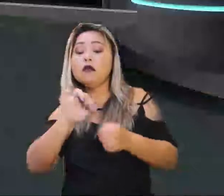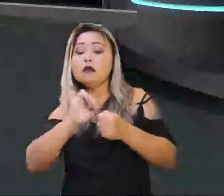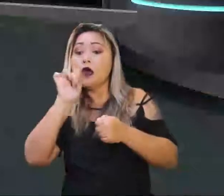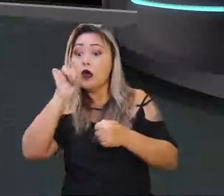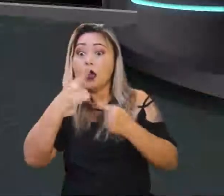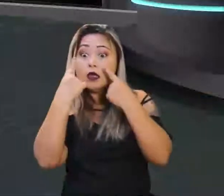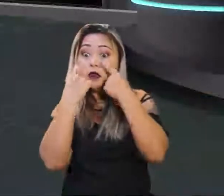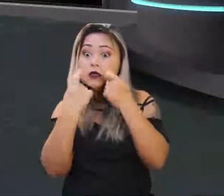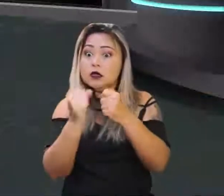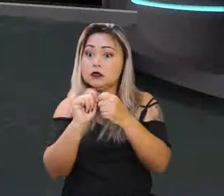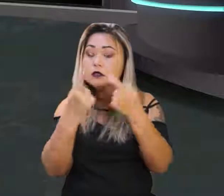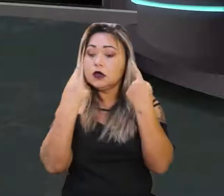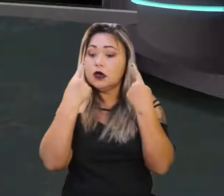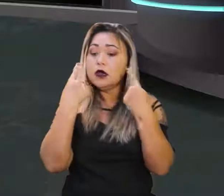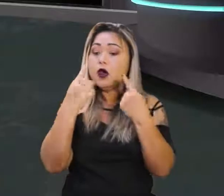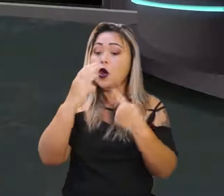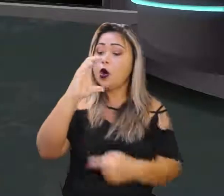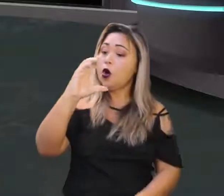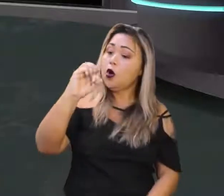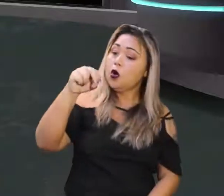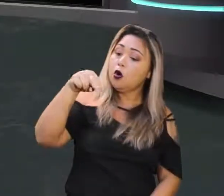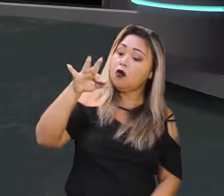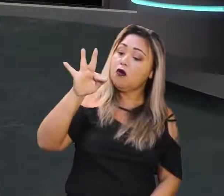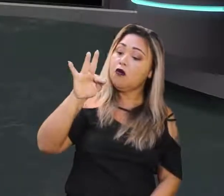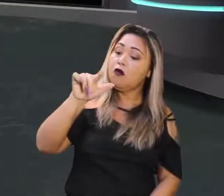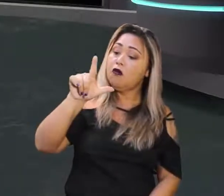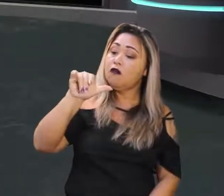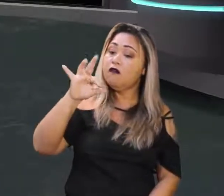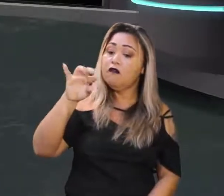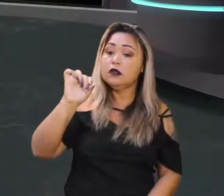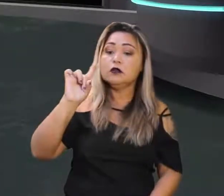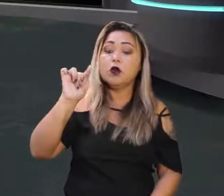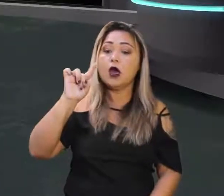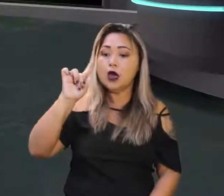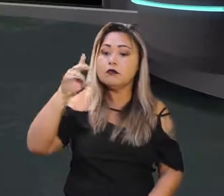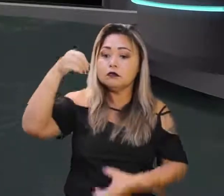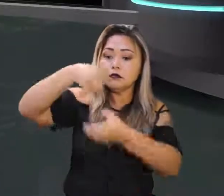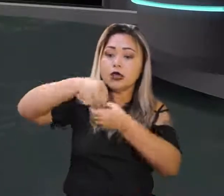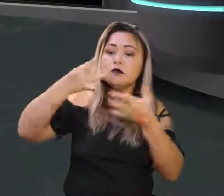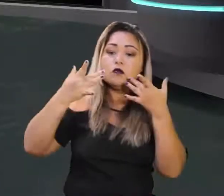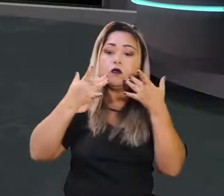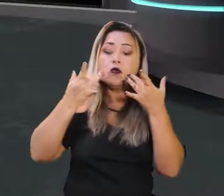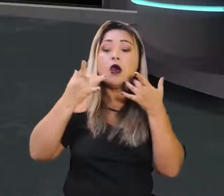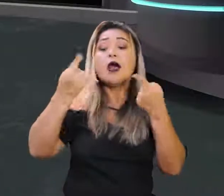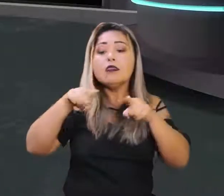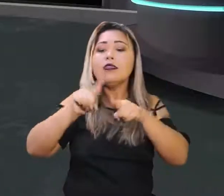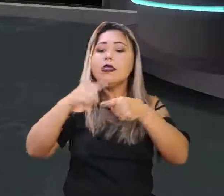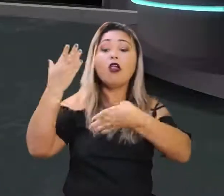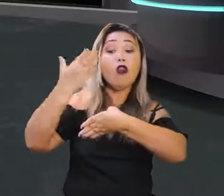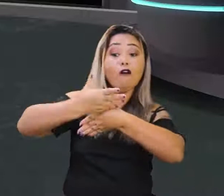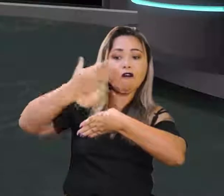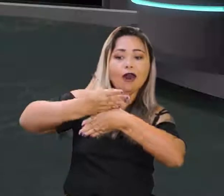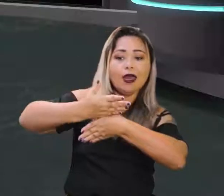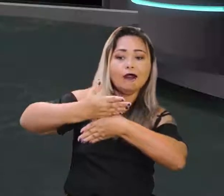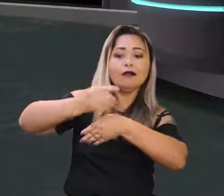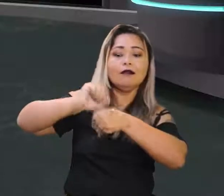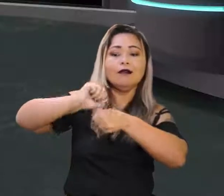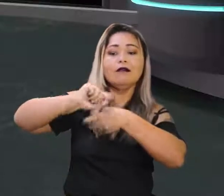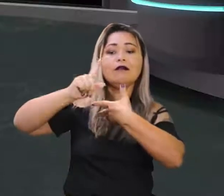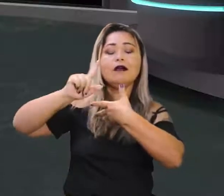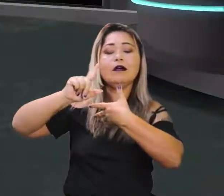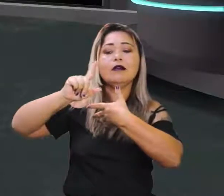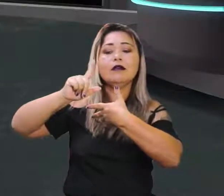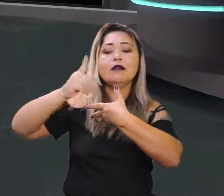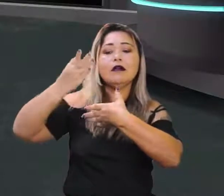coisa interessante nas peças, nas histórias, né? Até nas novelas. Se tudo estiver